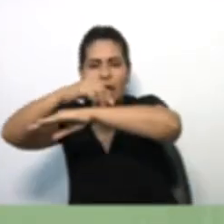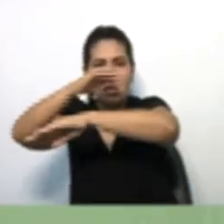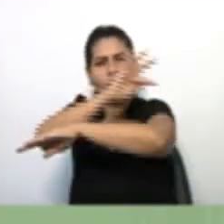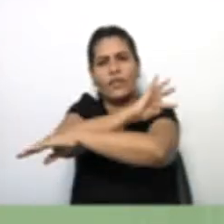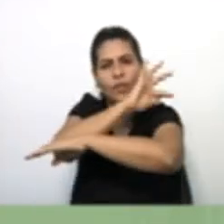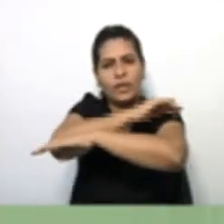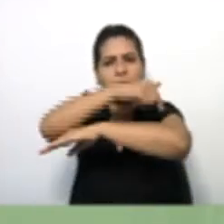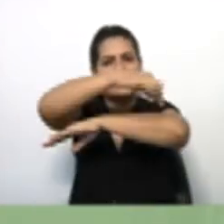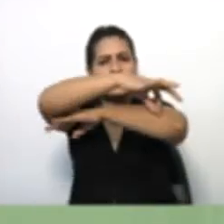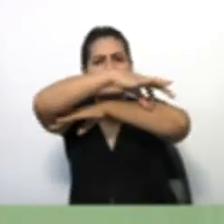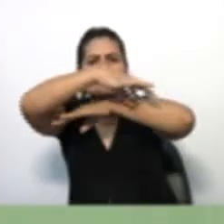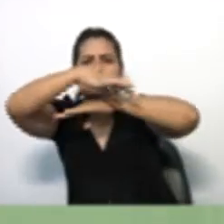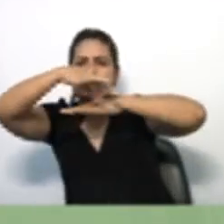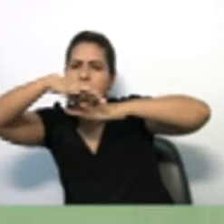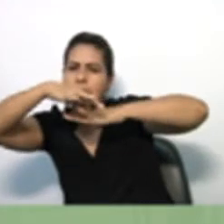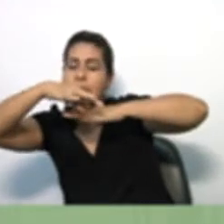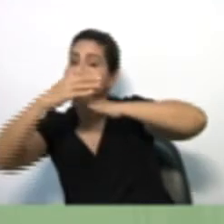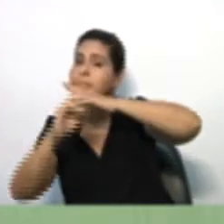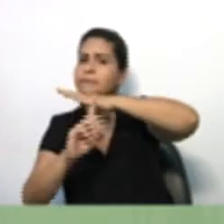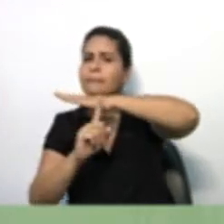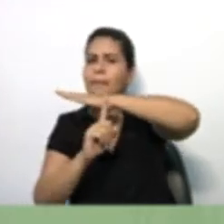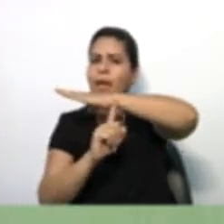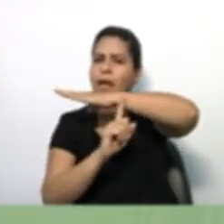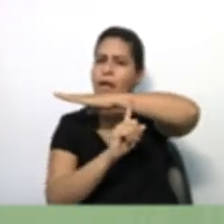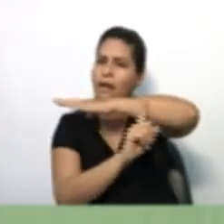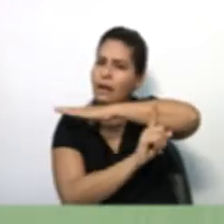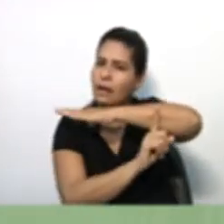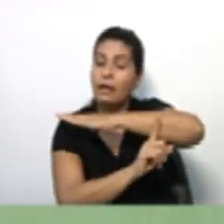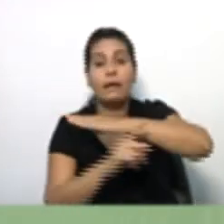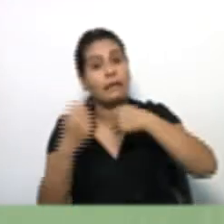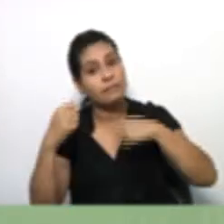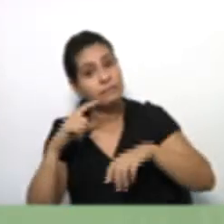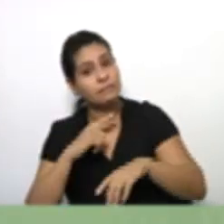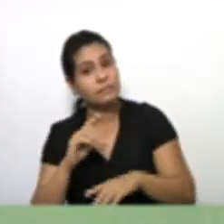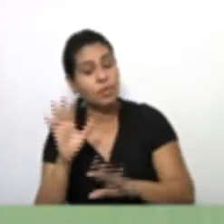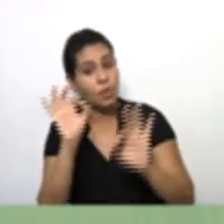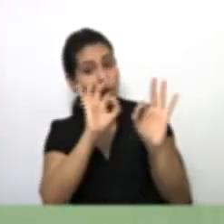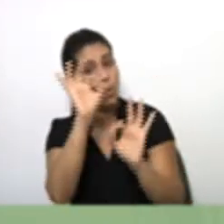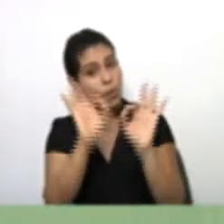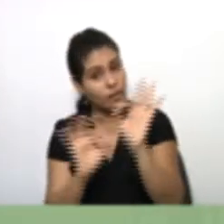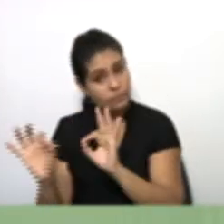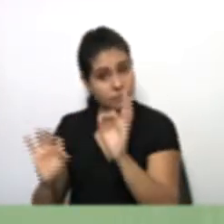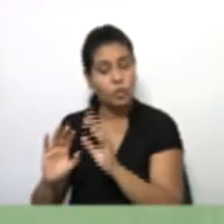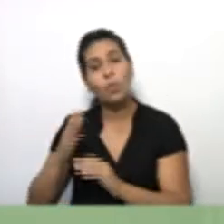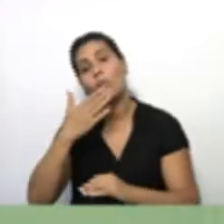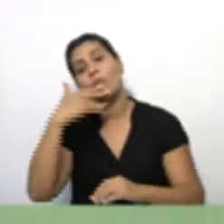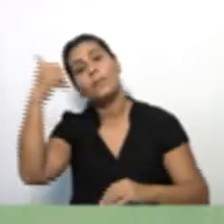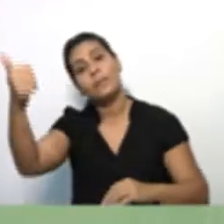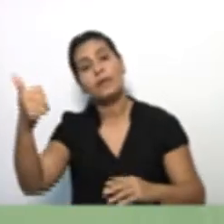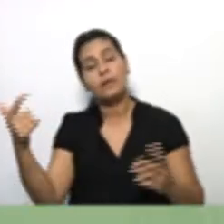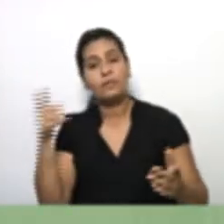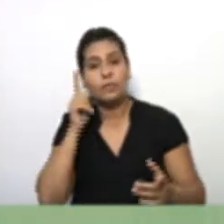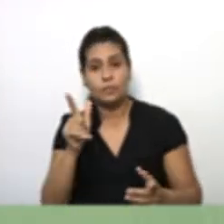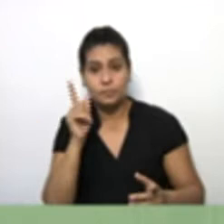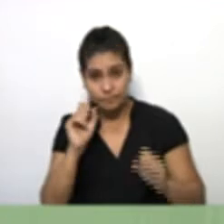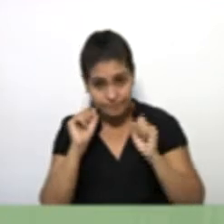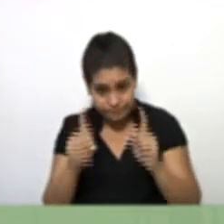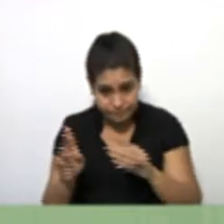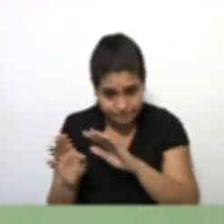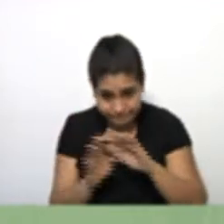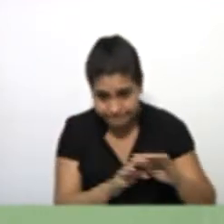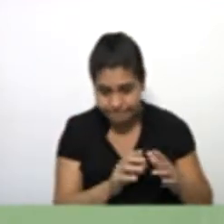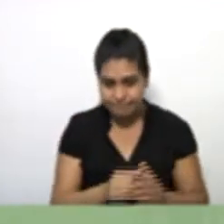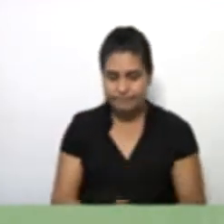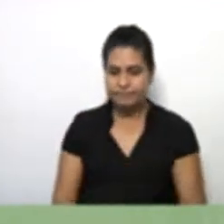tempo, né? Vai demorar bastante, mas assim, ó, você precisa estabelecer dados para avaliar quais metas foram alcançadas. Muito professor